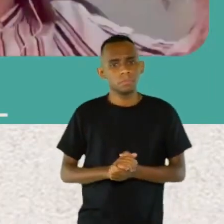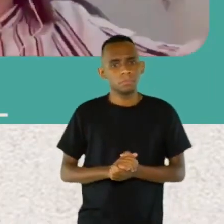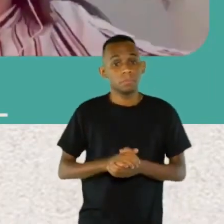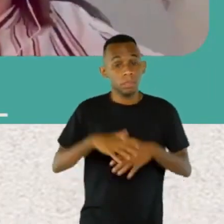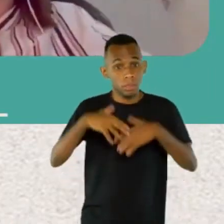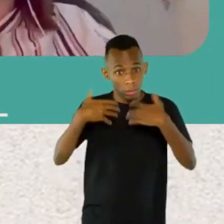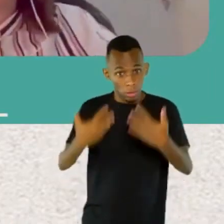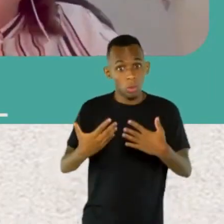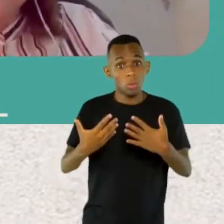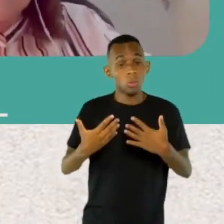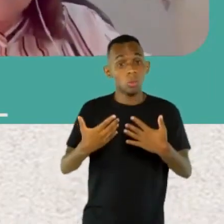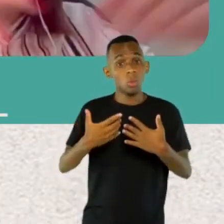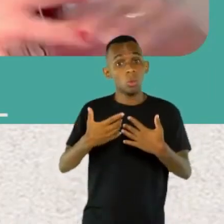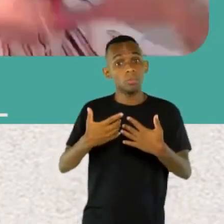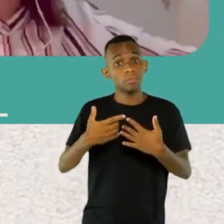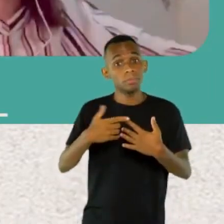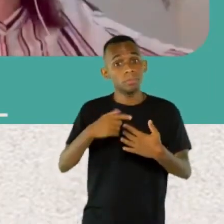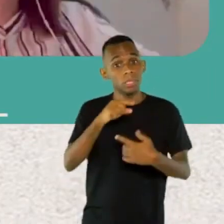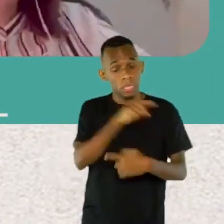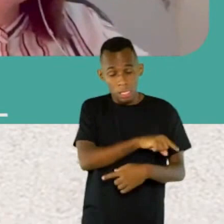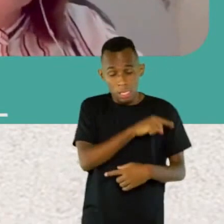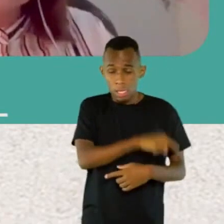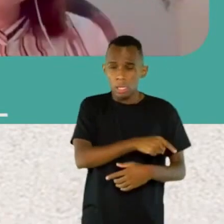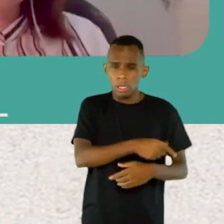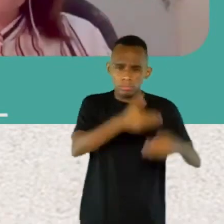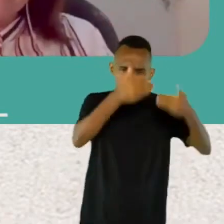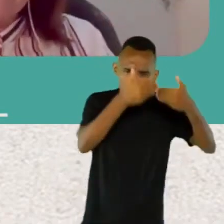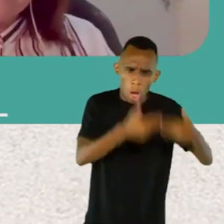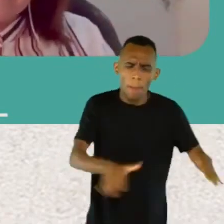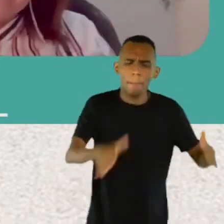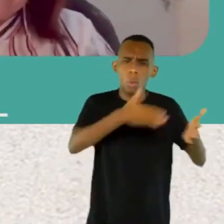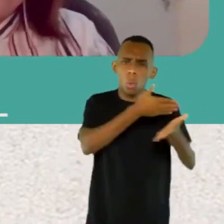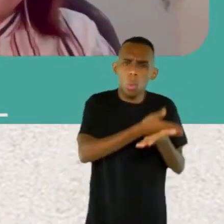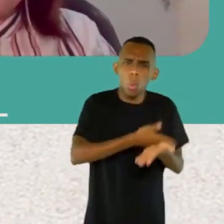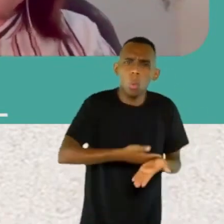foi realmente, ele abriu o mundo urbano